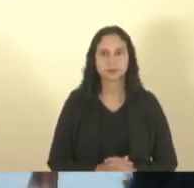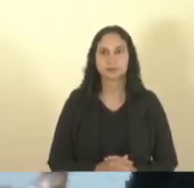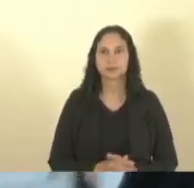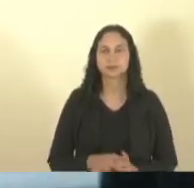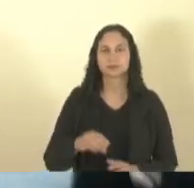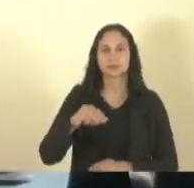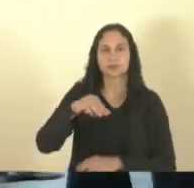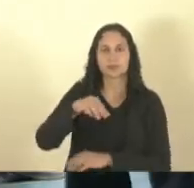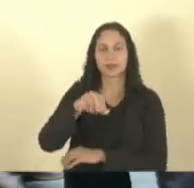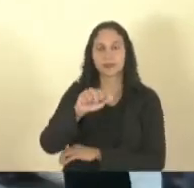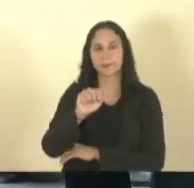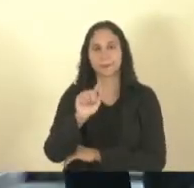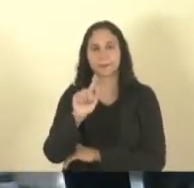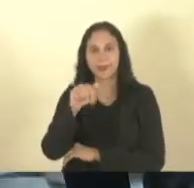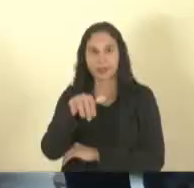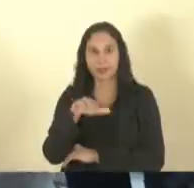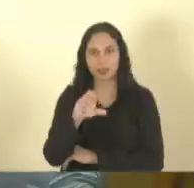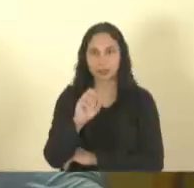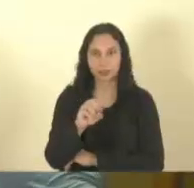Magnus William de Castro.